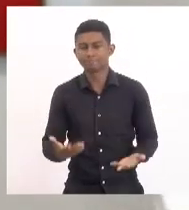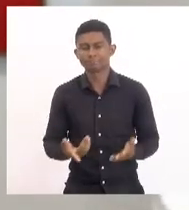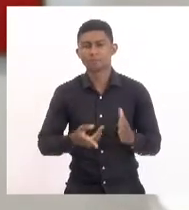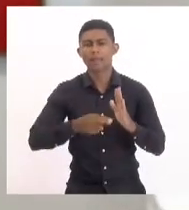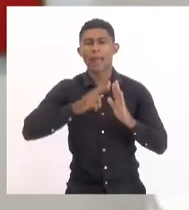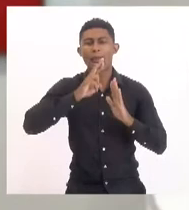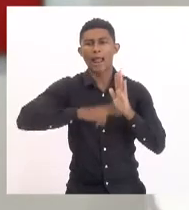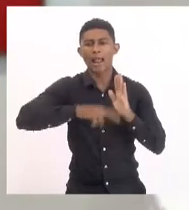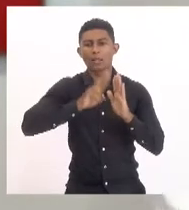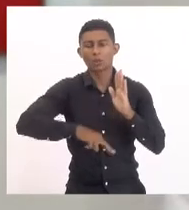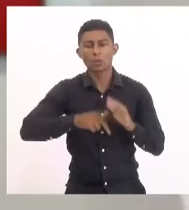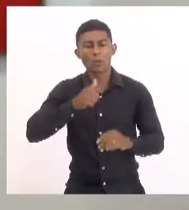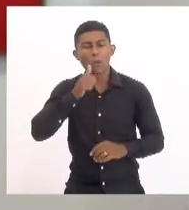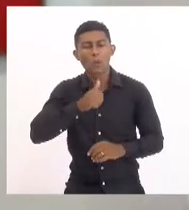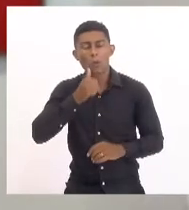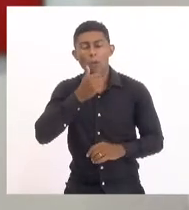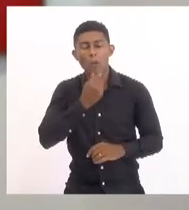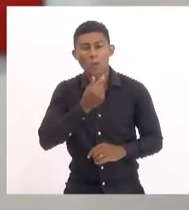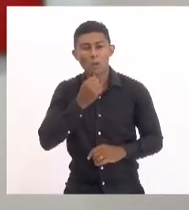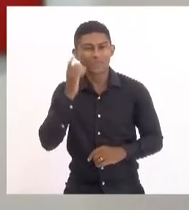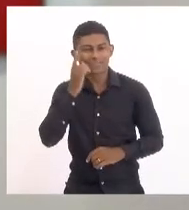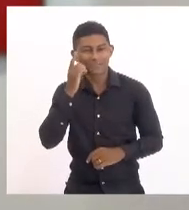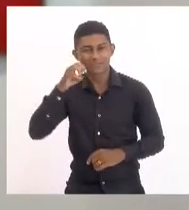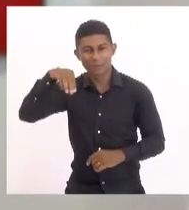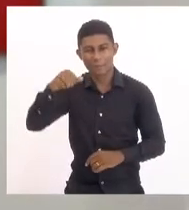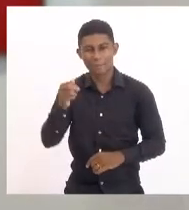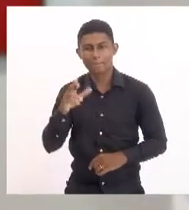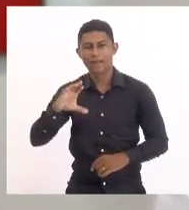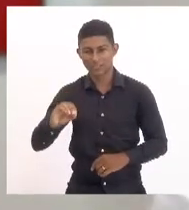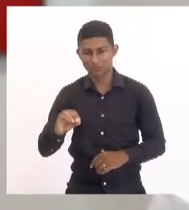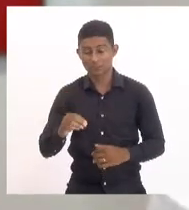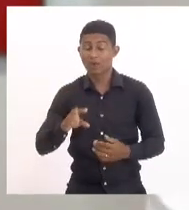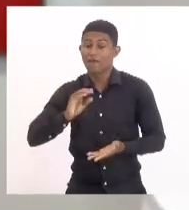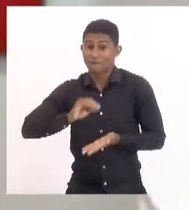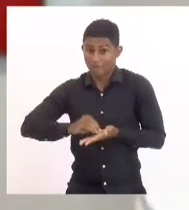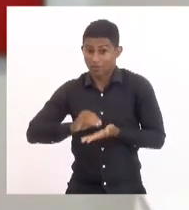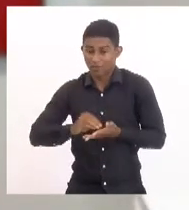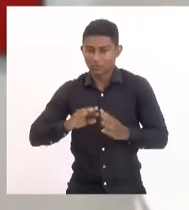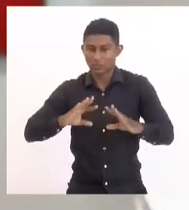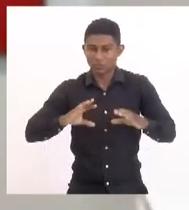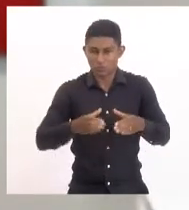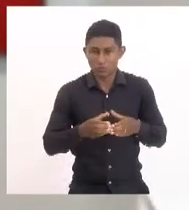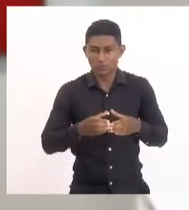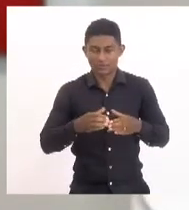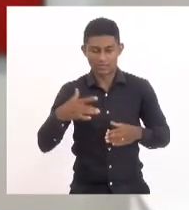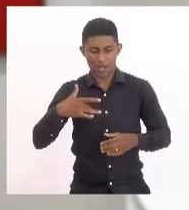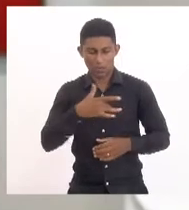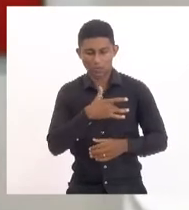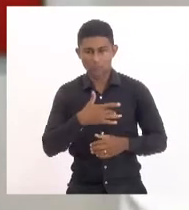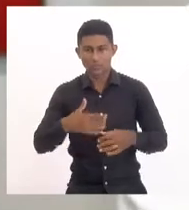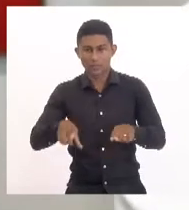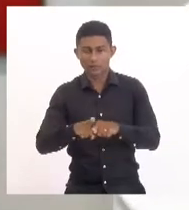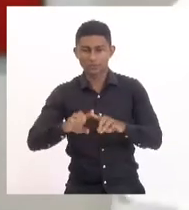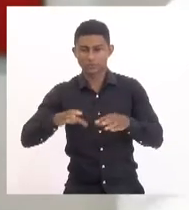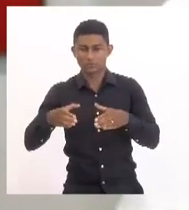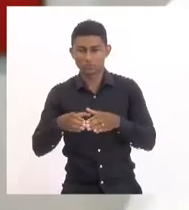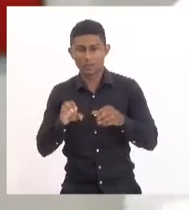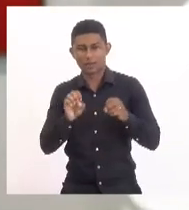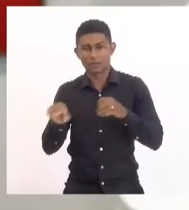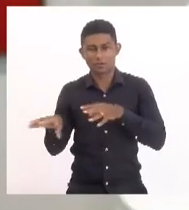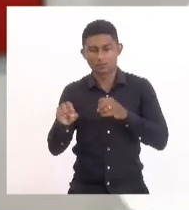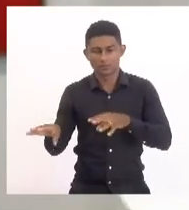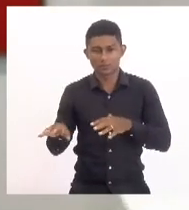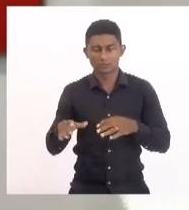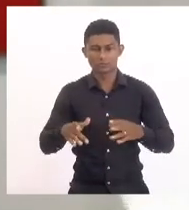Márcio Pacheco. Pendendo de pareceres das comissões de Saúde, Educação, Ciência e Tecnologia, de Trabalho, Legislação Social, Seguridade